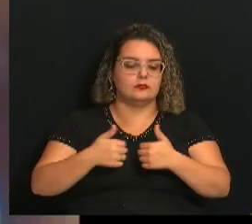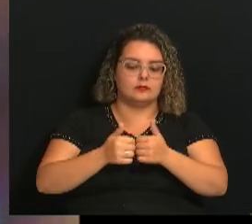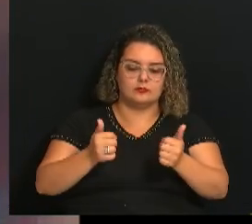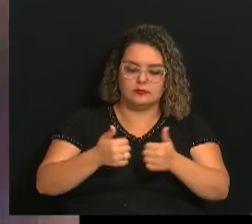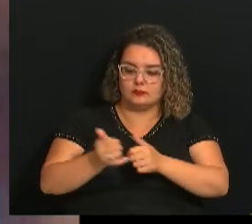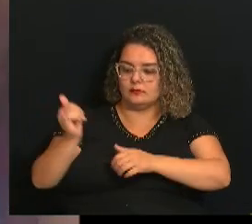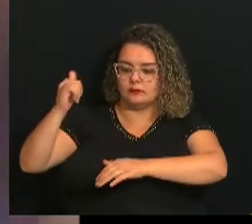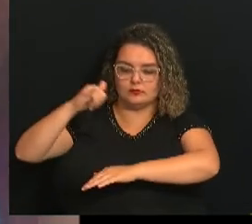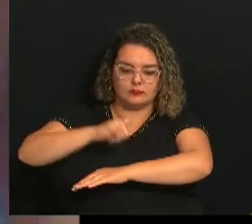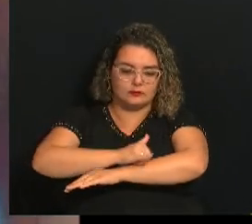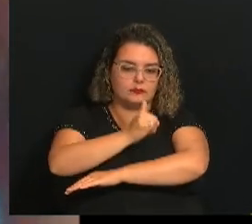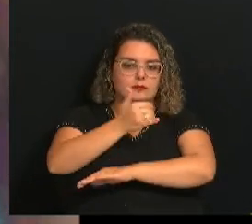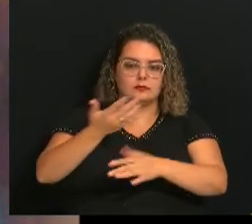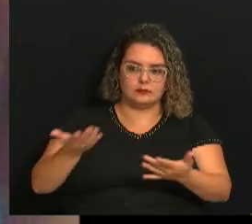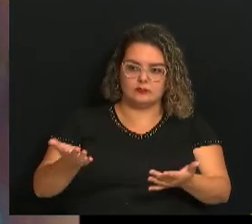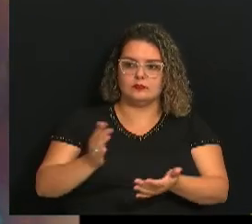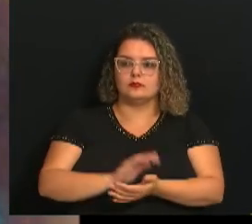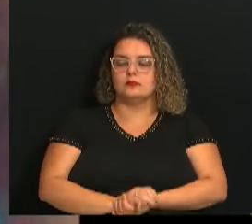avião, enfim.